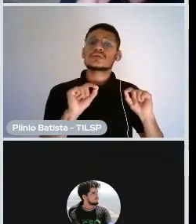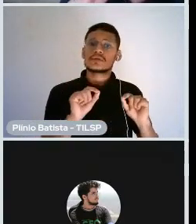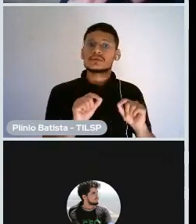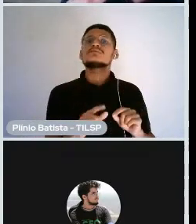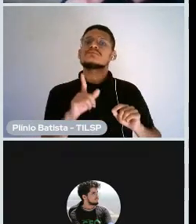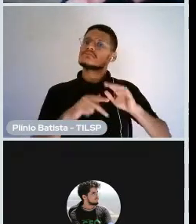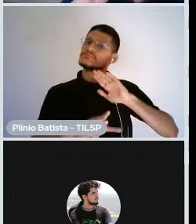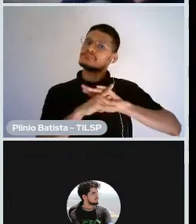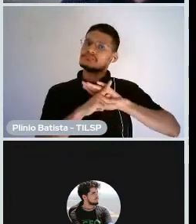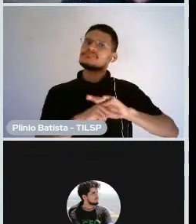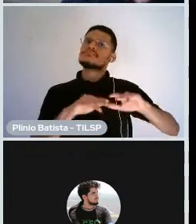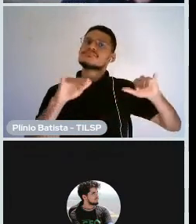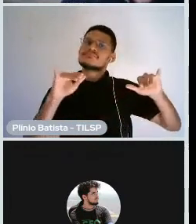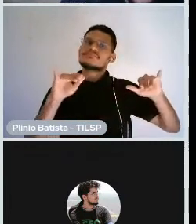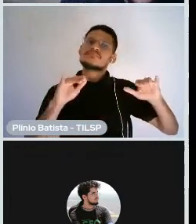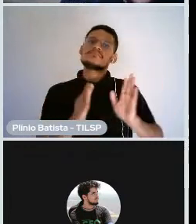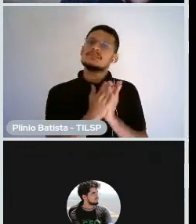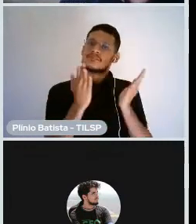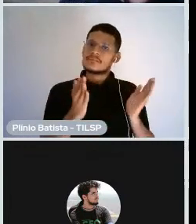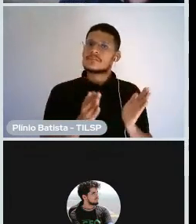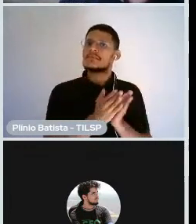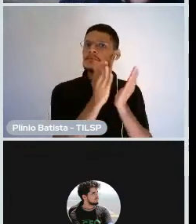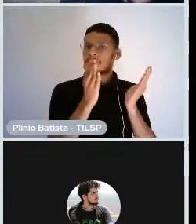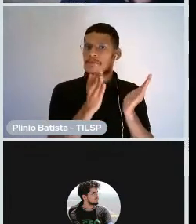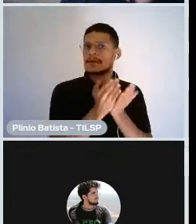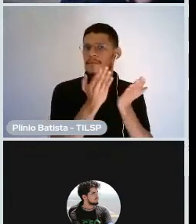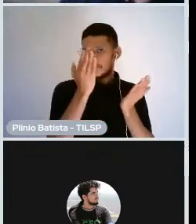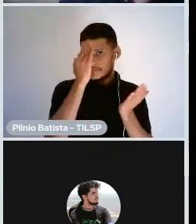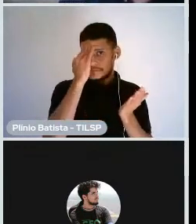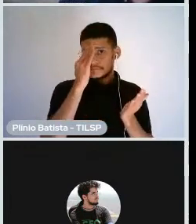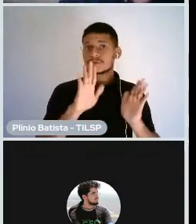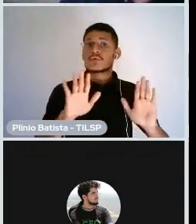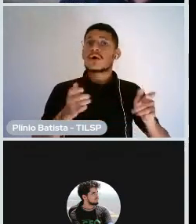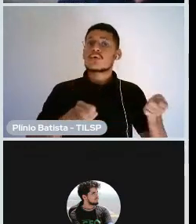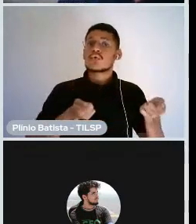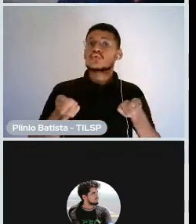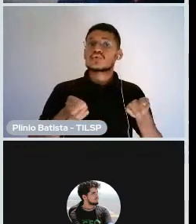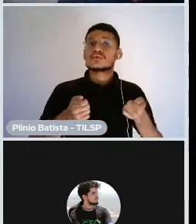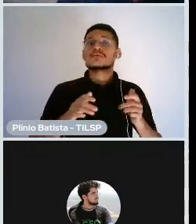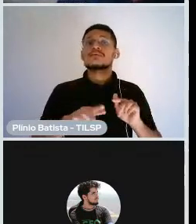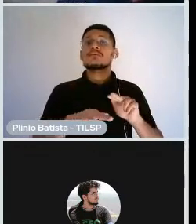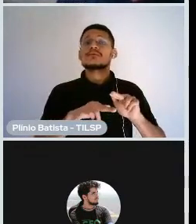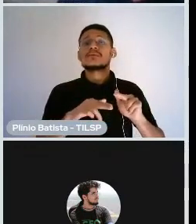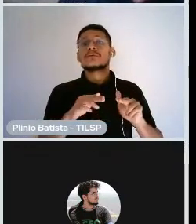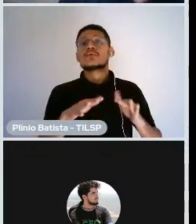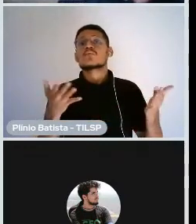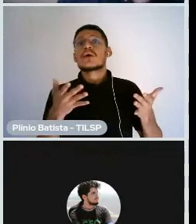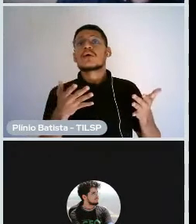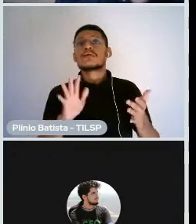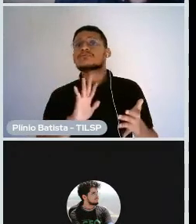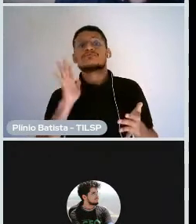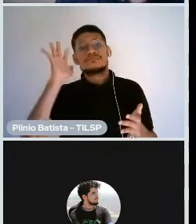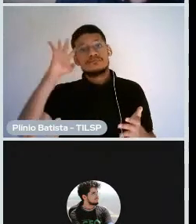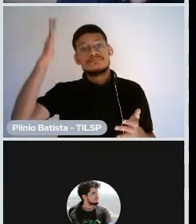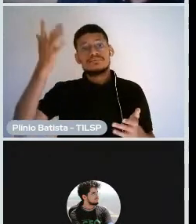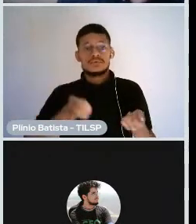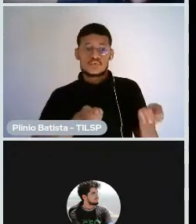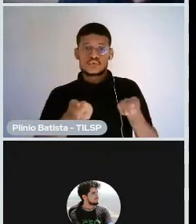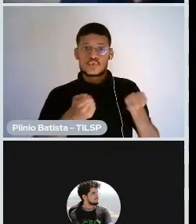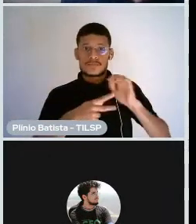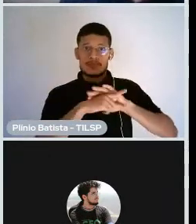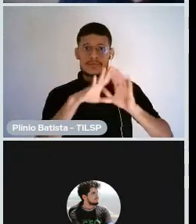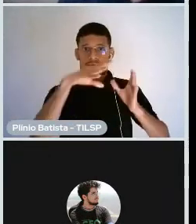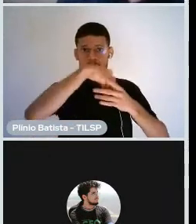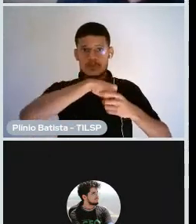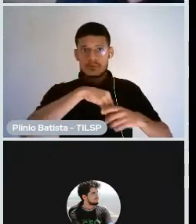miséria. Né? E qual a solução? O controle de natalidade por meio do Estado. E aí o controle de natalidade por meio do